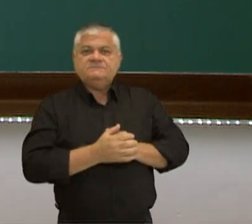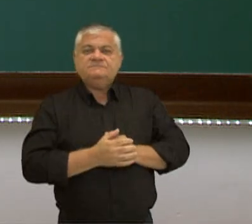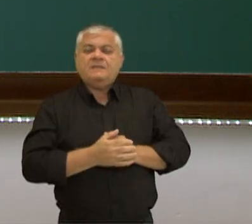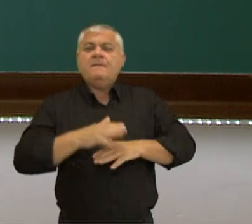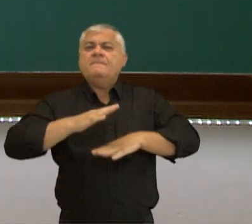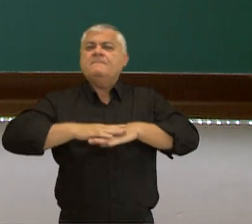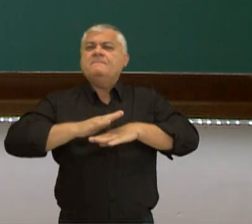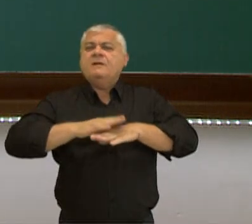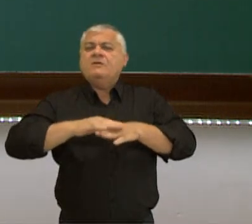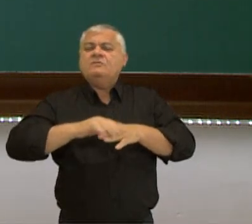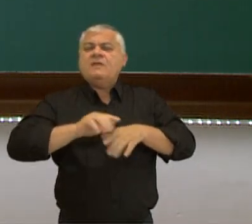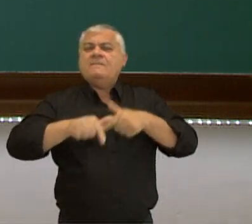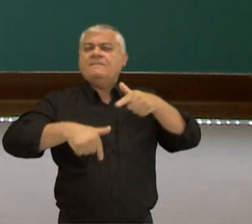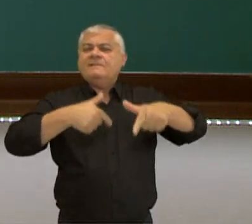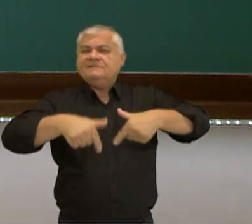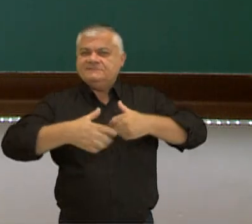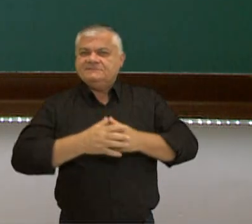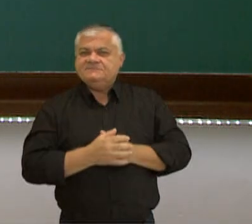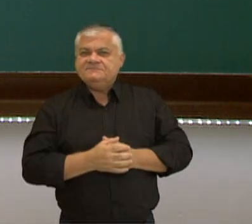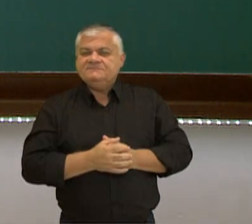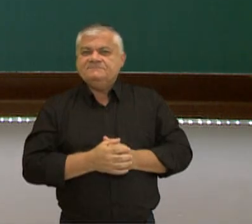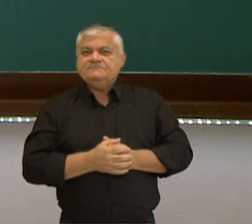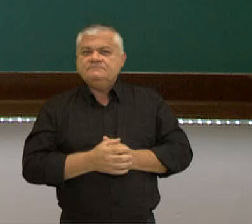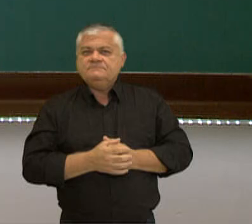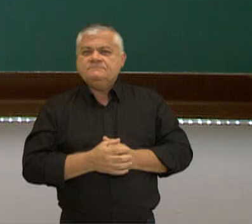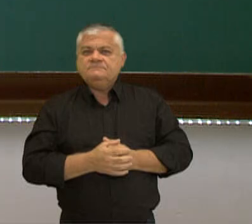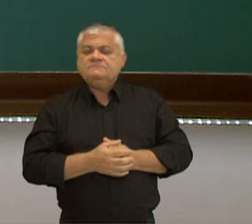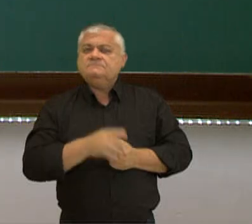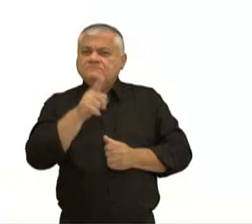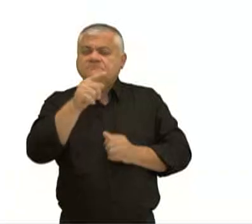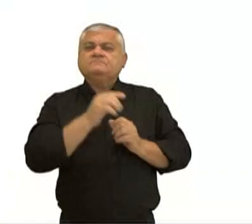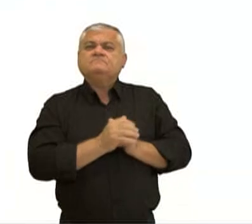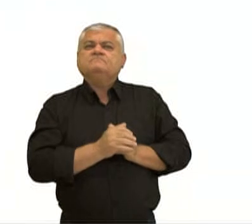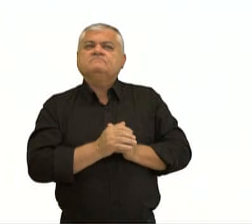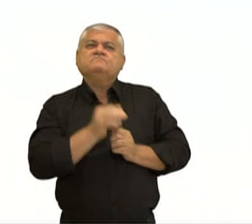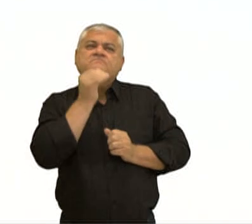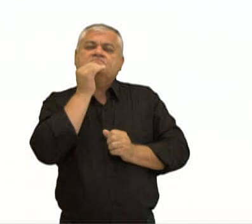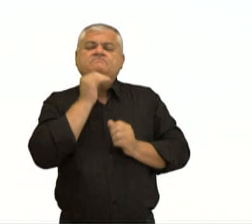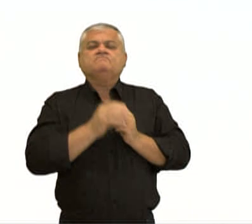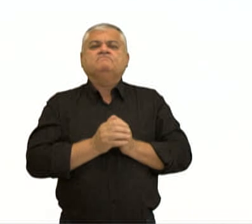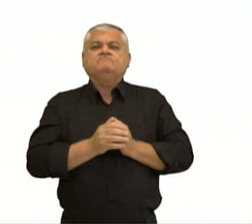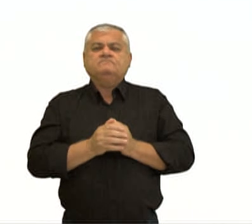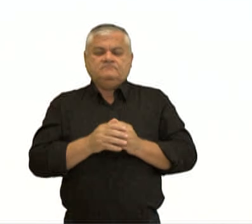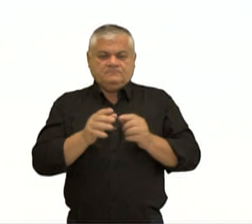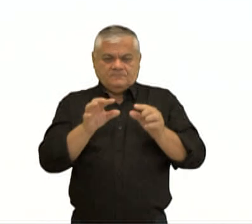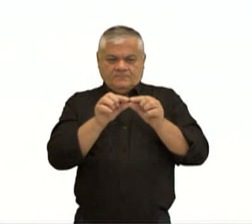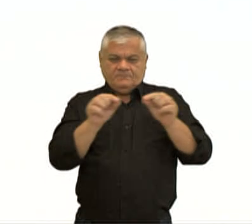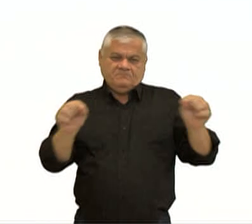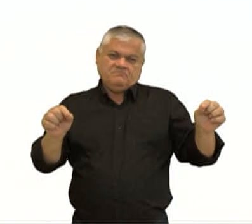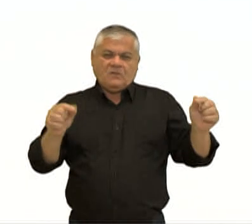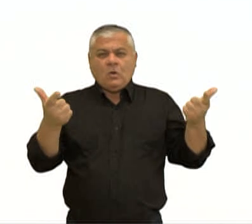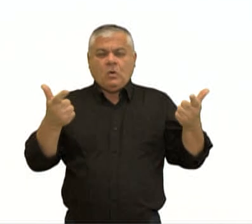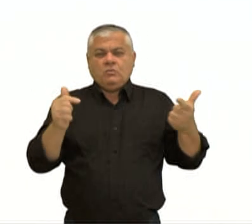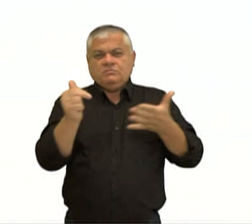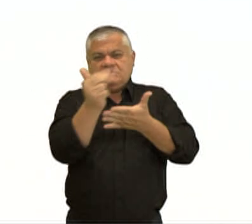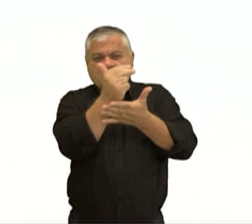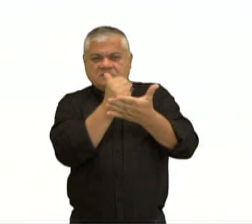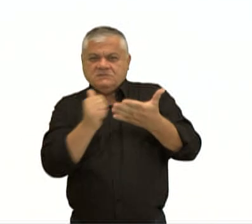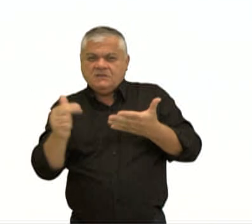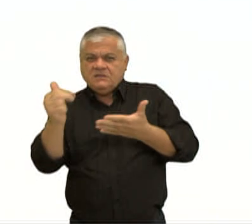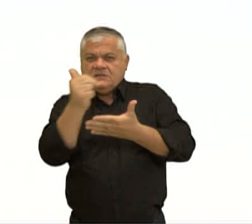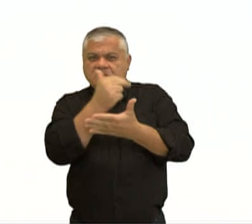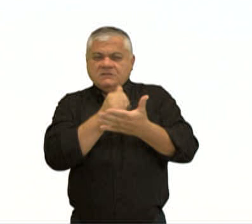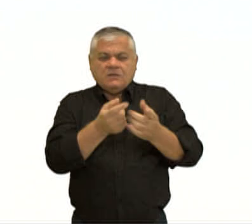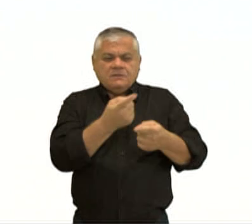de mão na massa. Né? Represente em uma tirinha o legado das revoluções